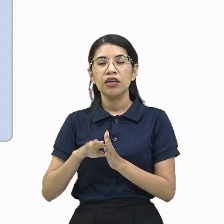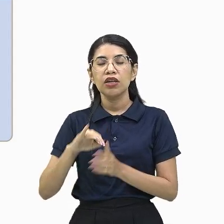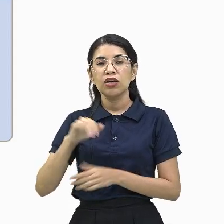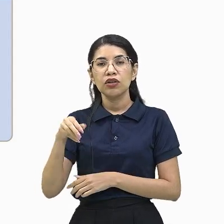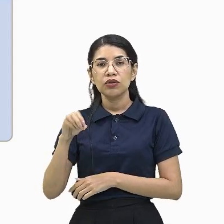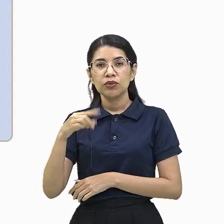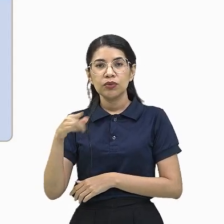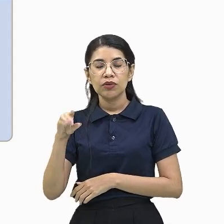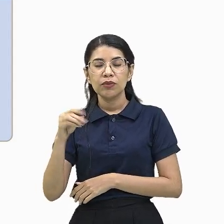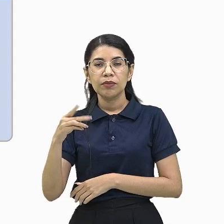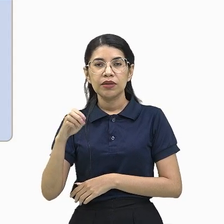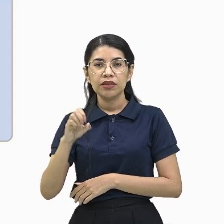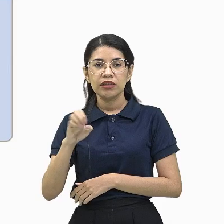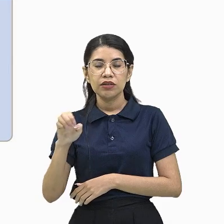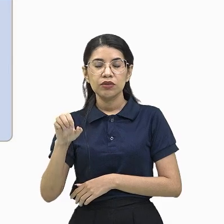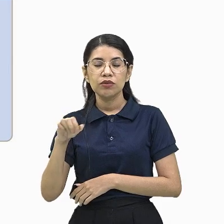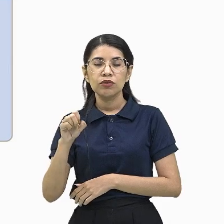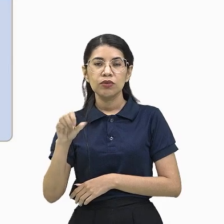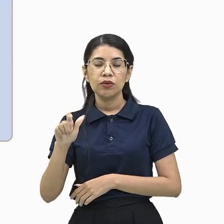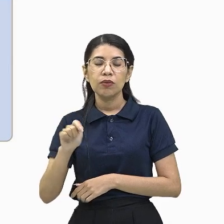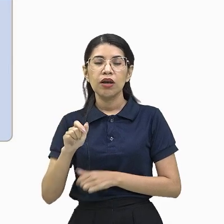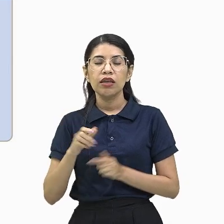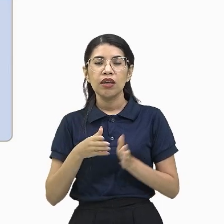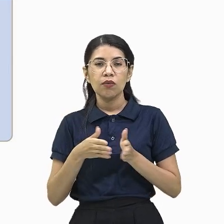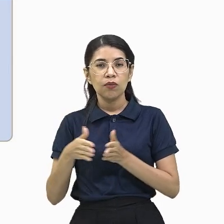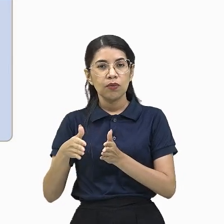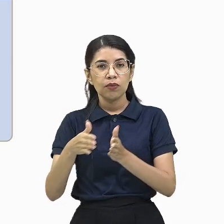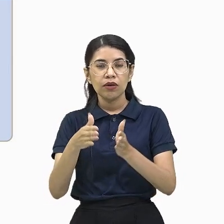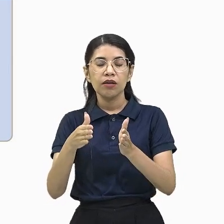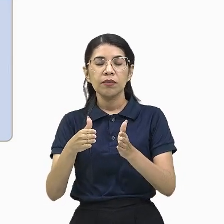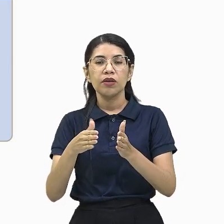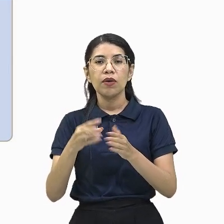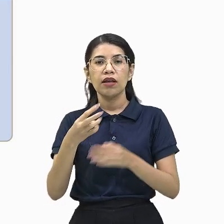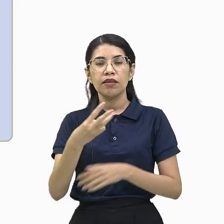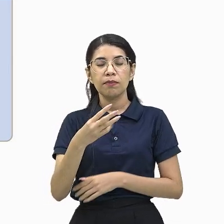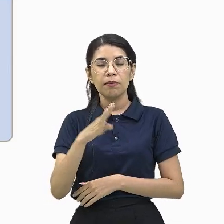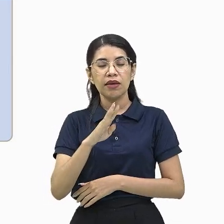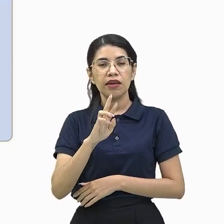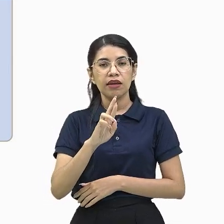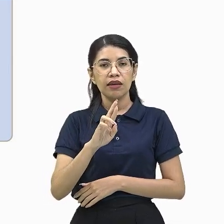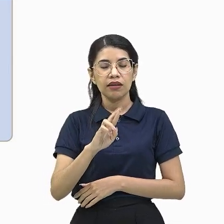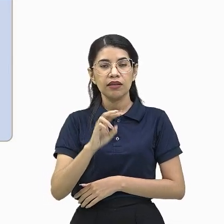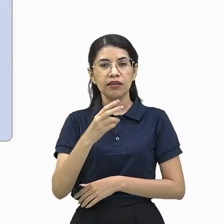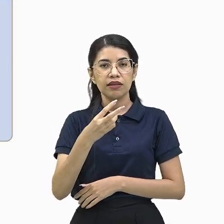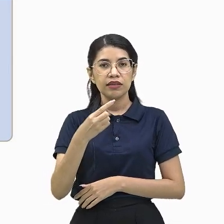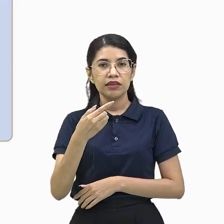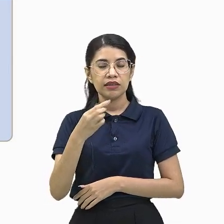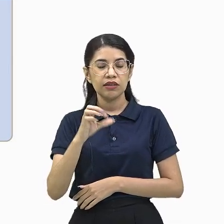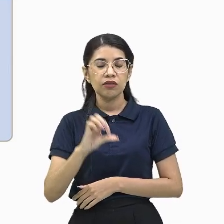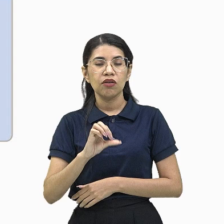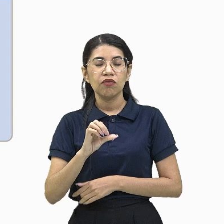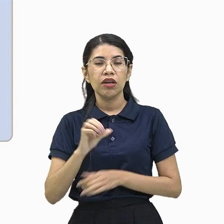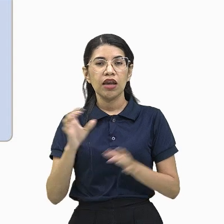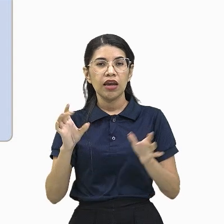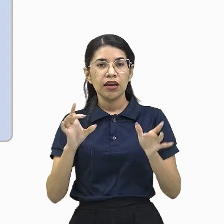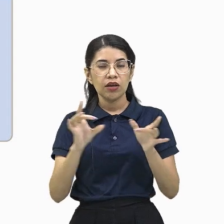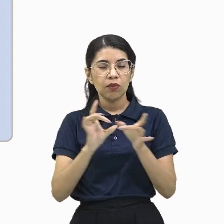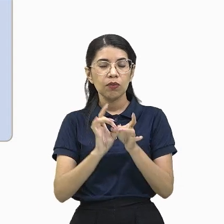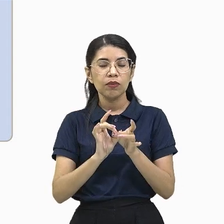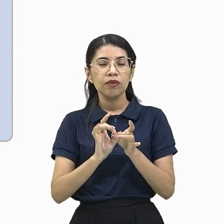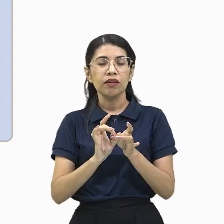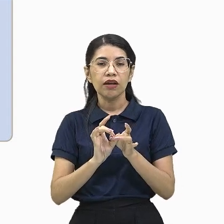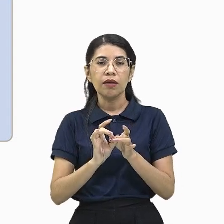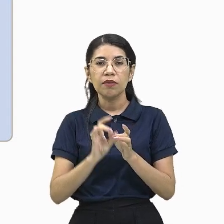que a BR-230 ou Transamazônica deveria interligar, né? Vários estados, várias cidades, facilitando o tráfego